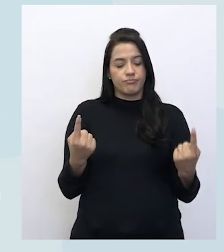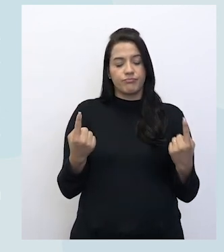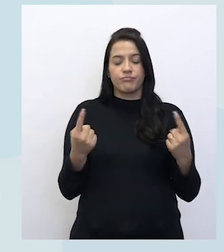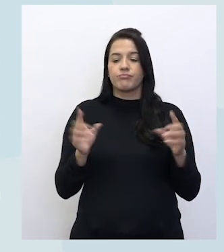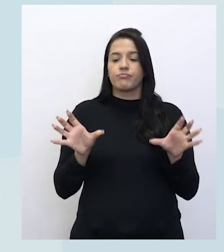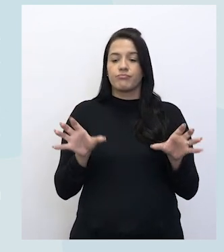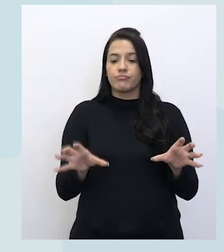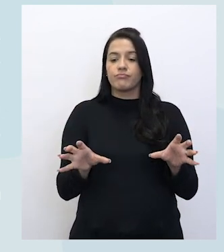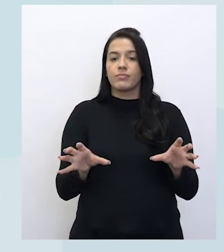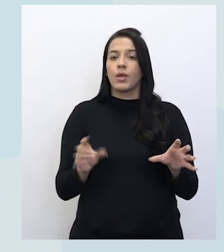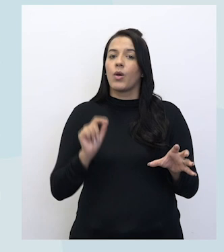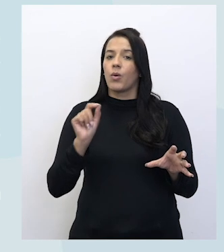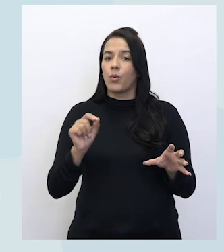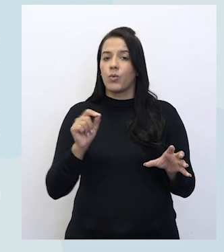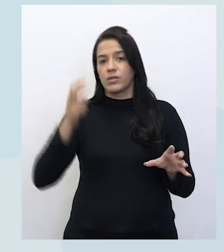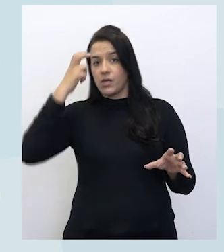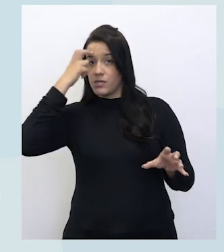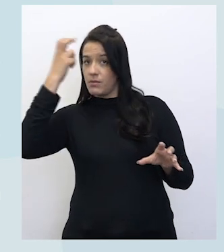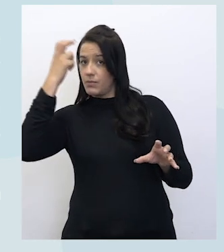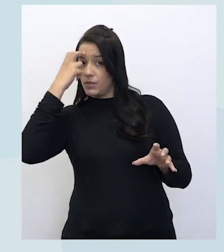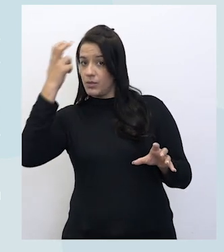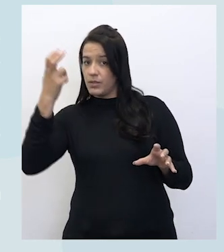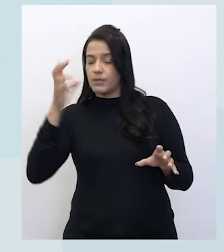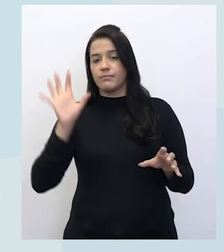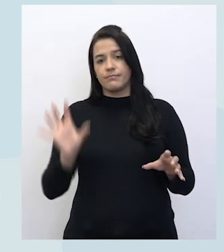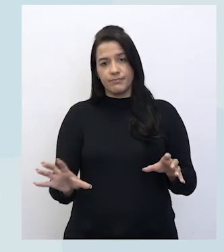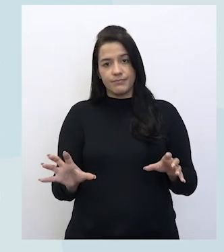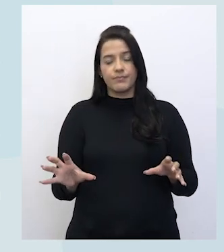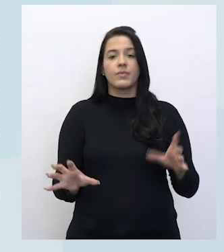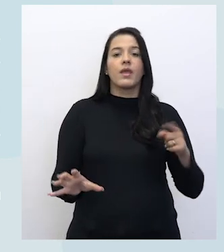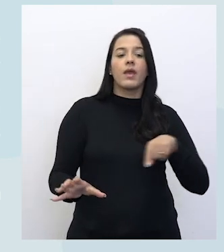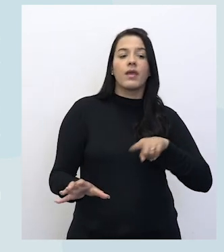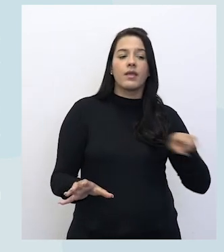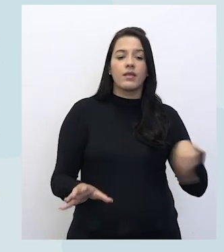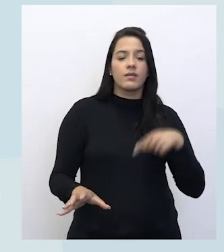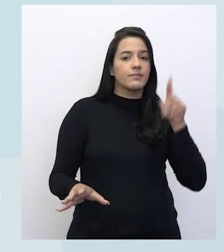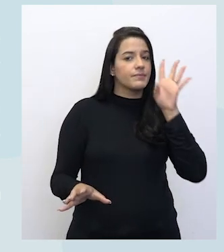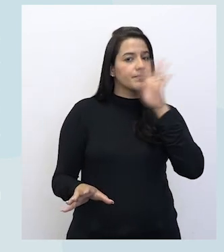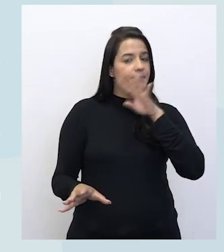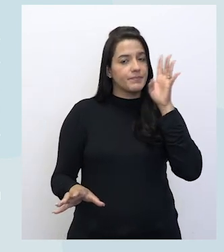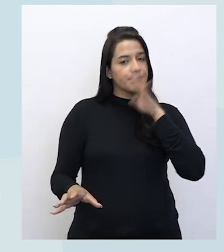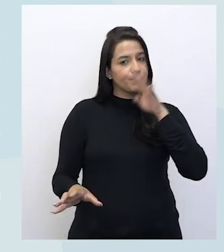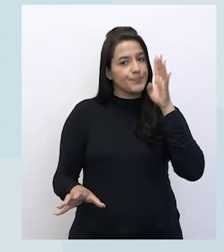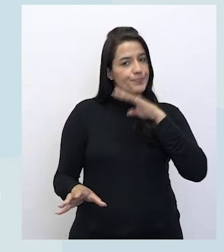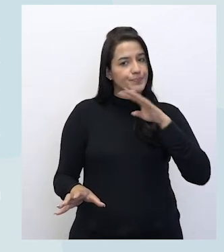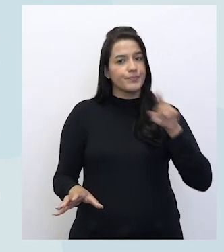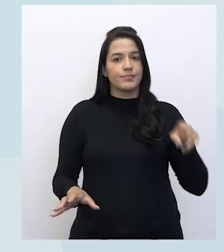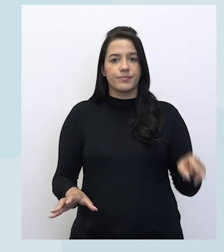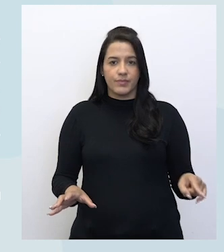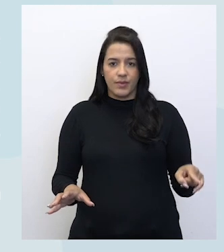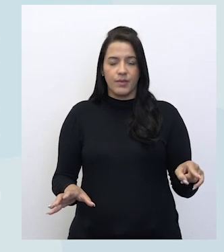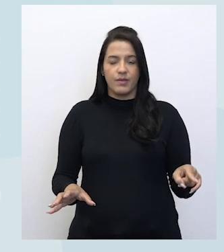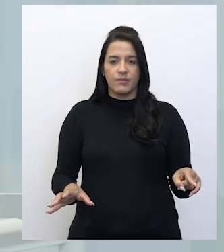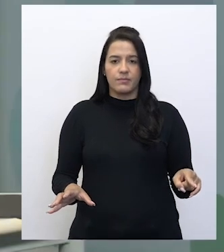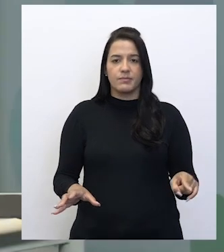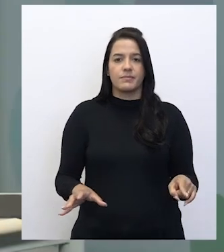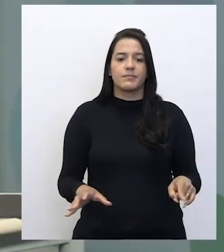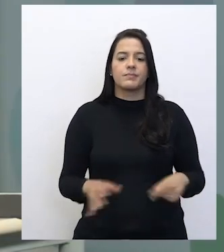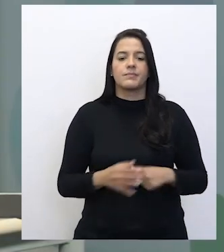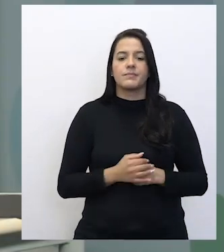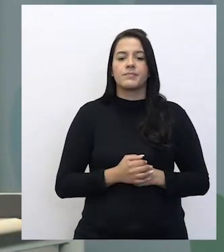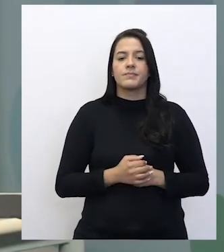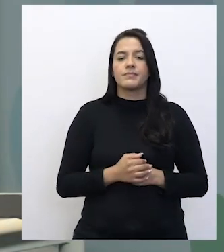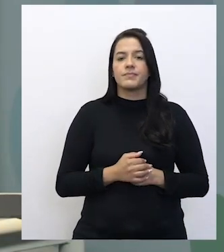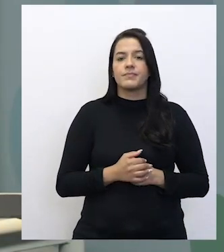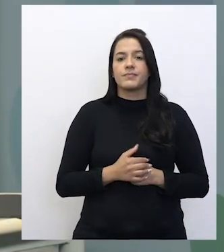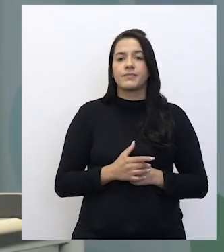dois extremos? O da sabedoria, por um lado, né, os deuses, e o da ignorância, por